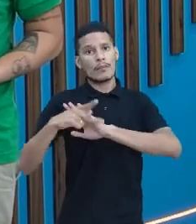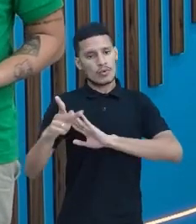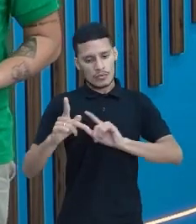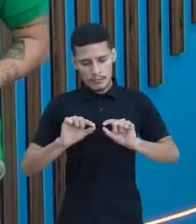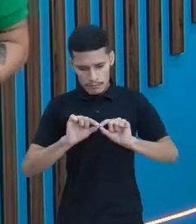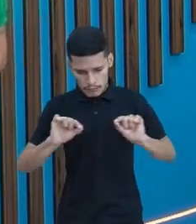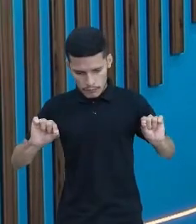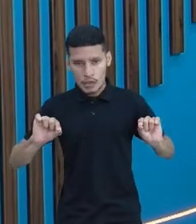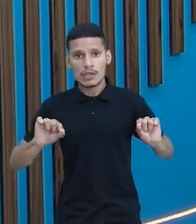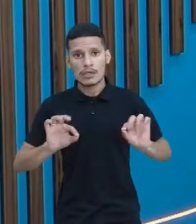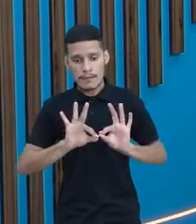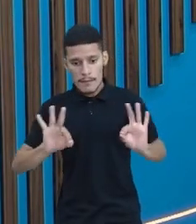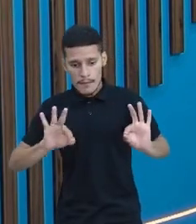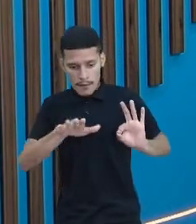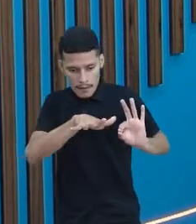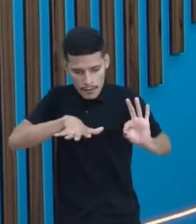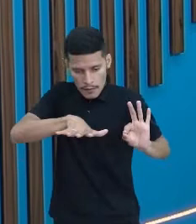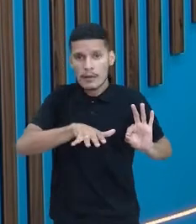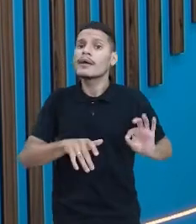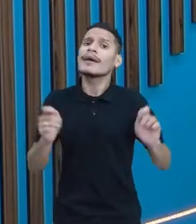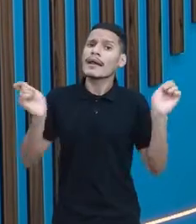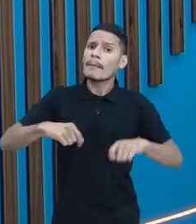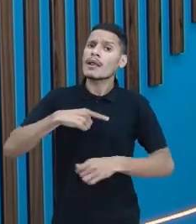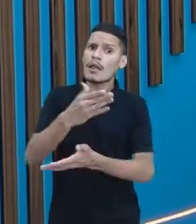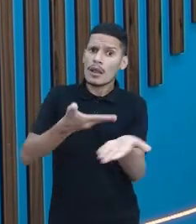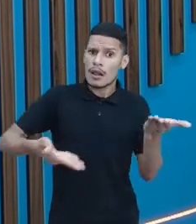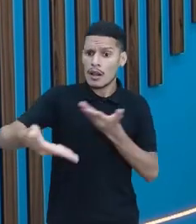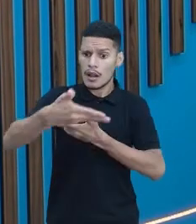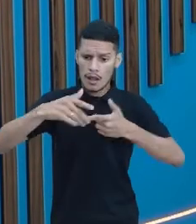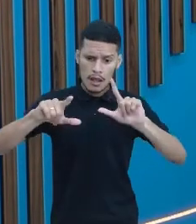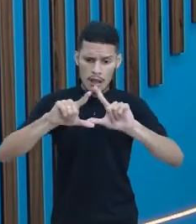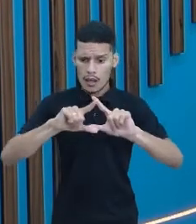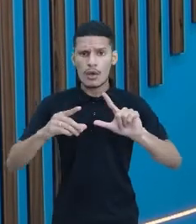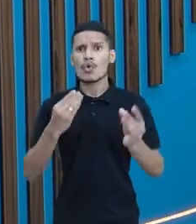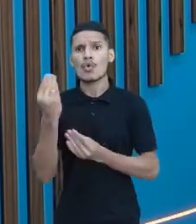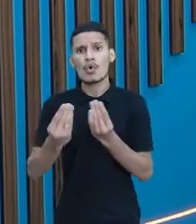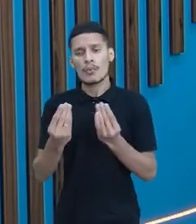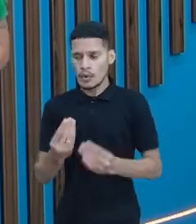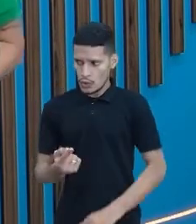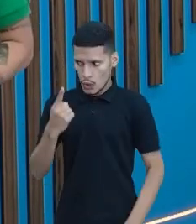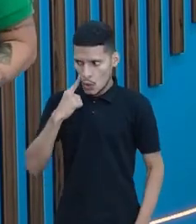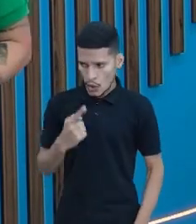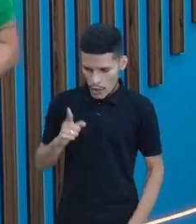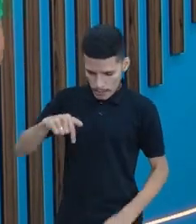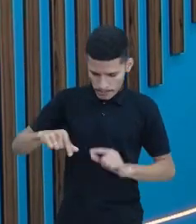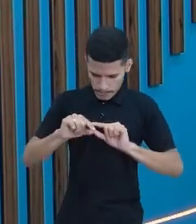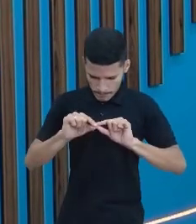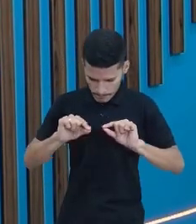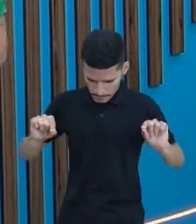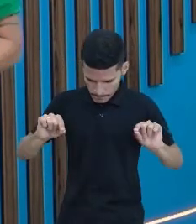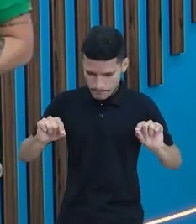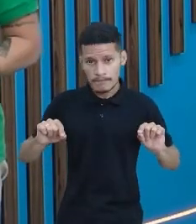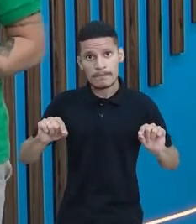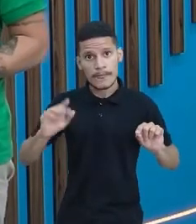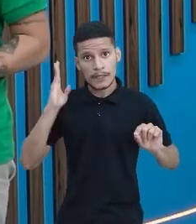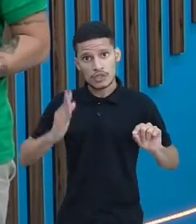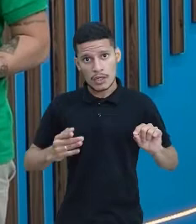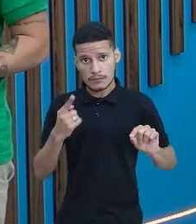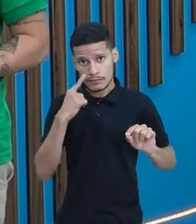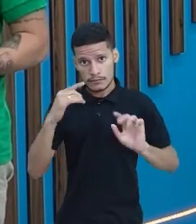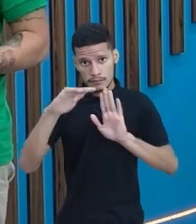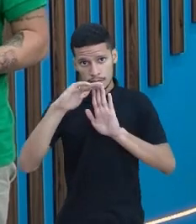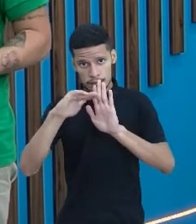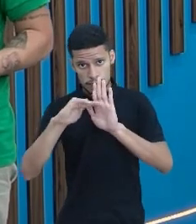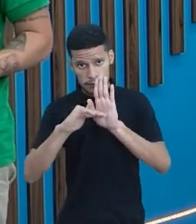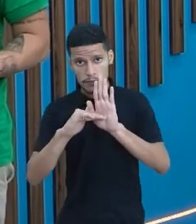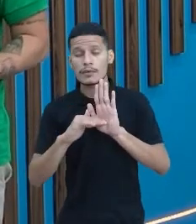expressão, mas ver também a relação no triângulo. Então, ele está dizendo que essa medida ao quadrado é igual à hipotenusa vezes a projeção do cateto.